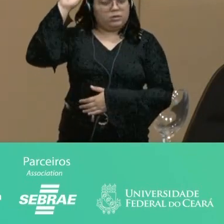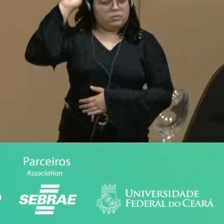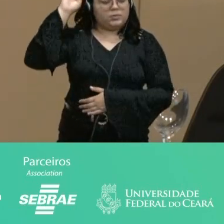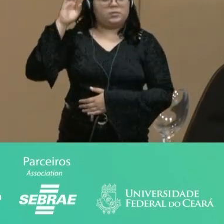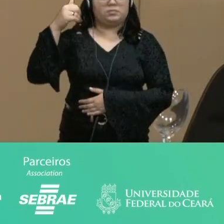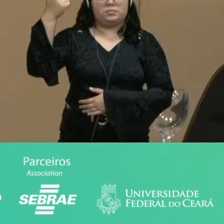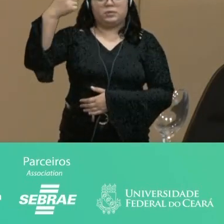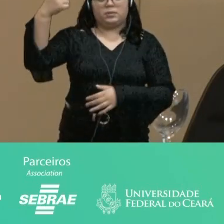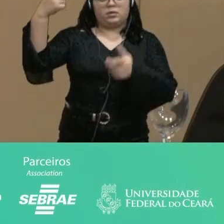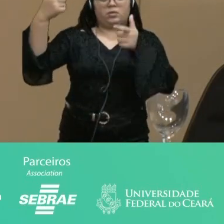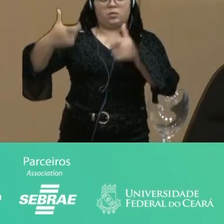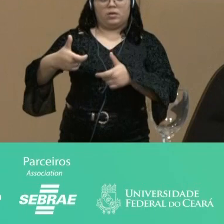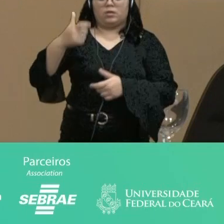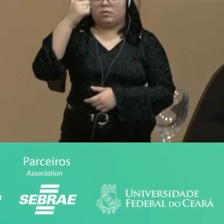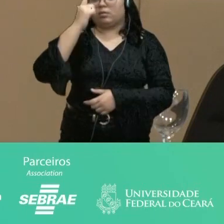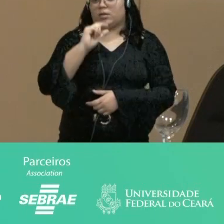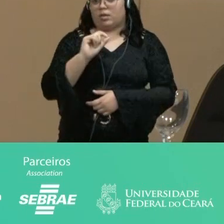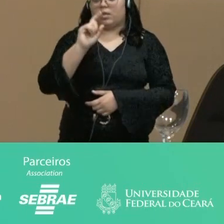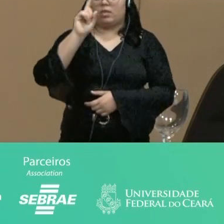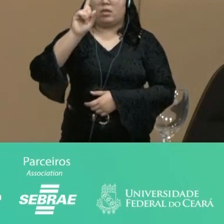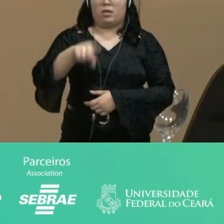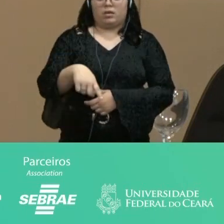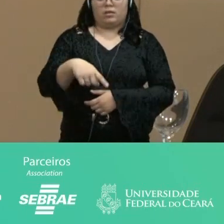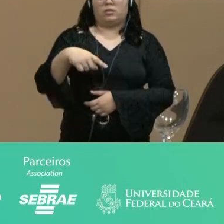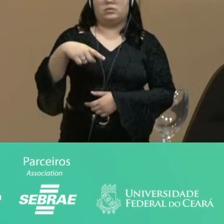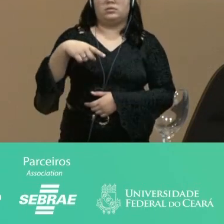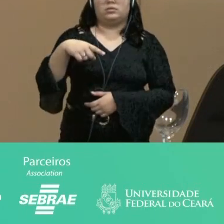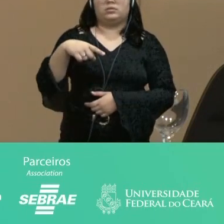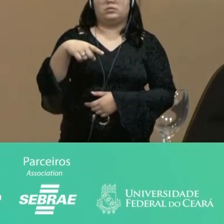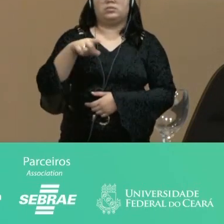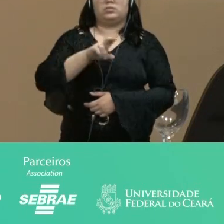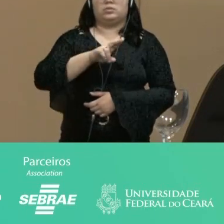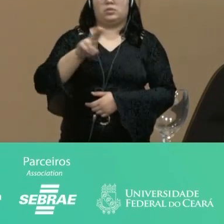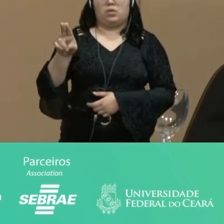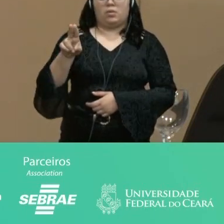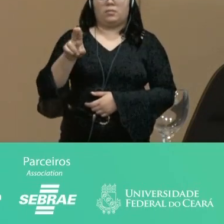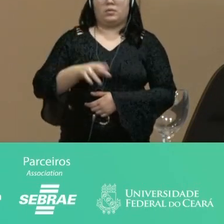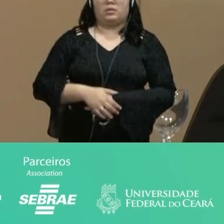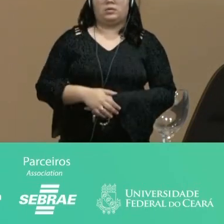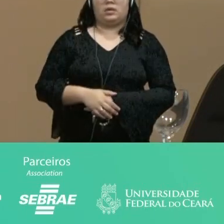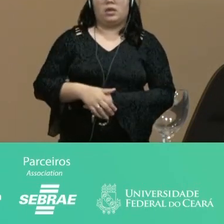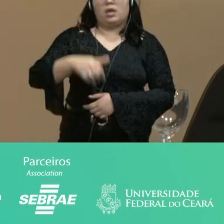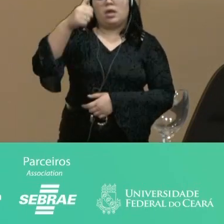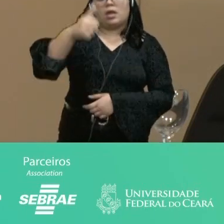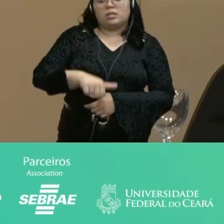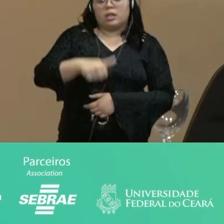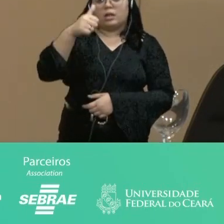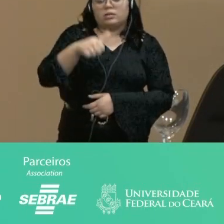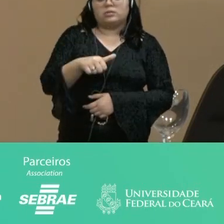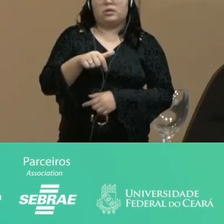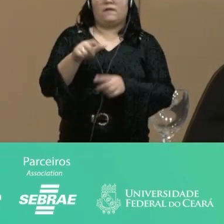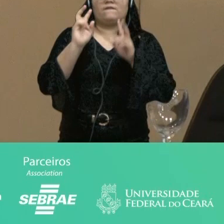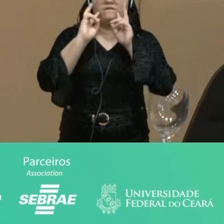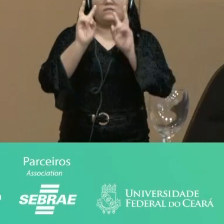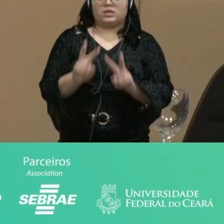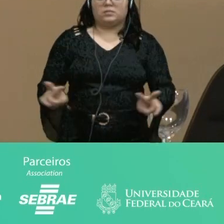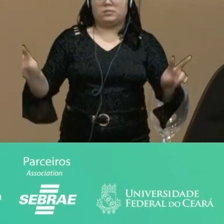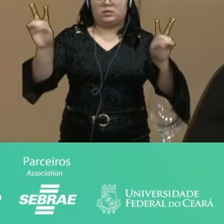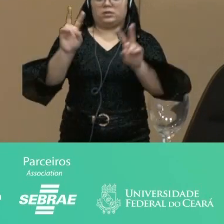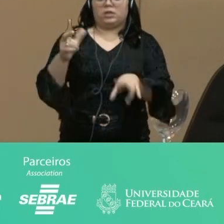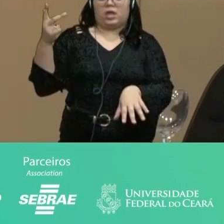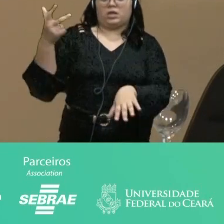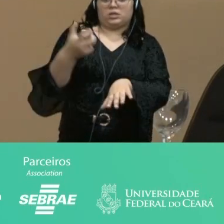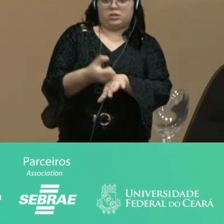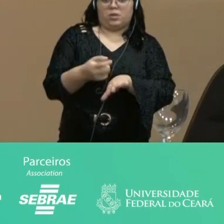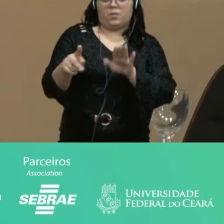lugar, destaca-se o trabalho acadêmico intitulado Análise da viabilidade da injeção de